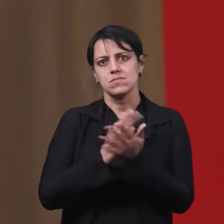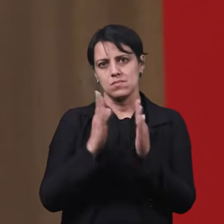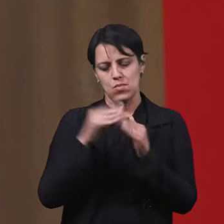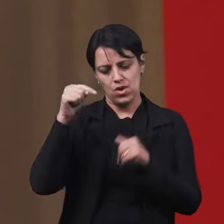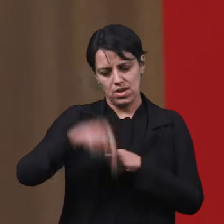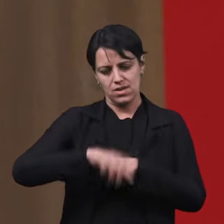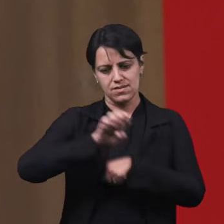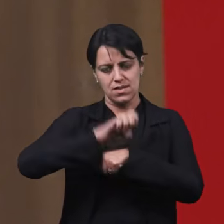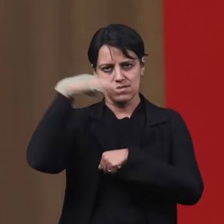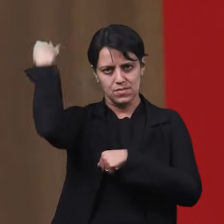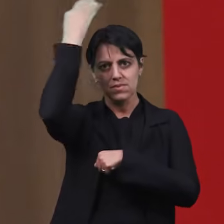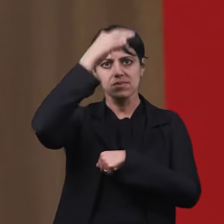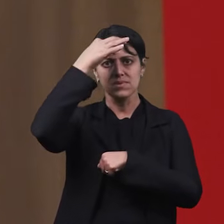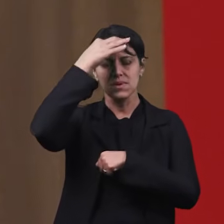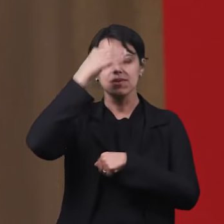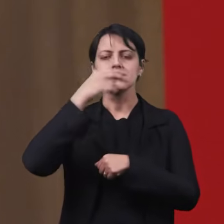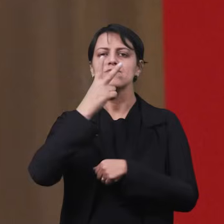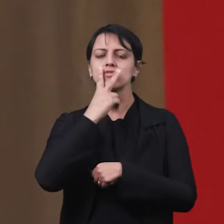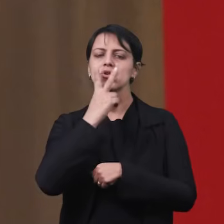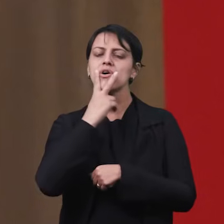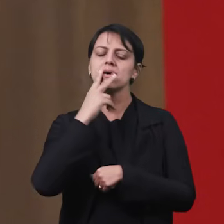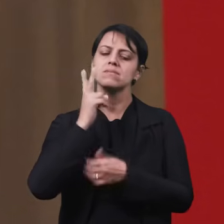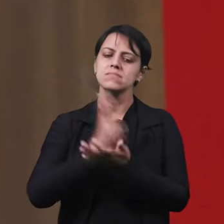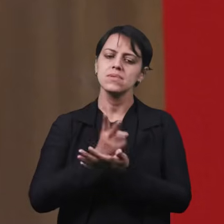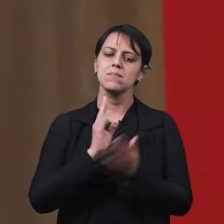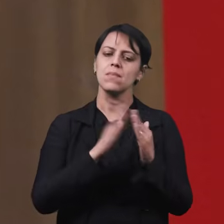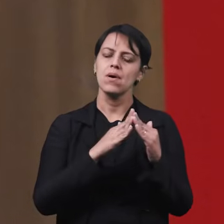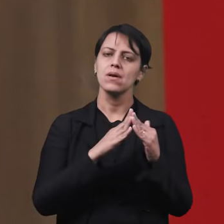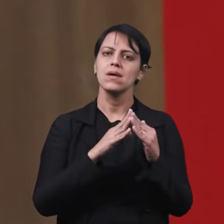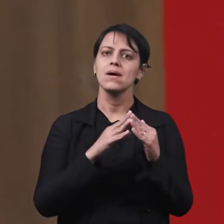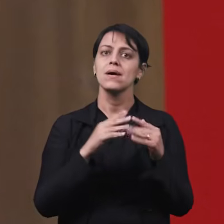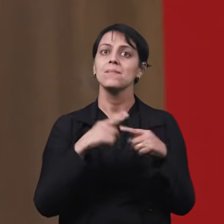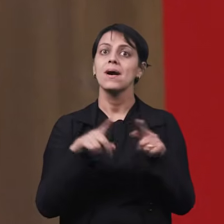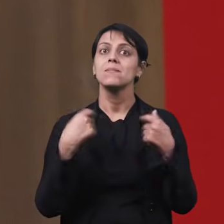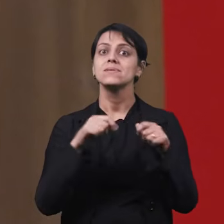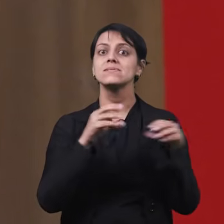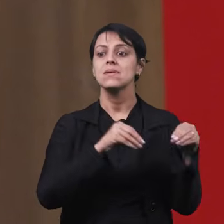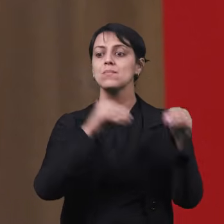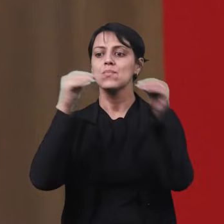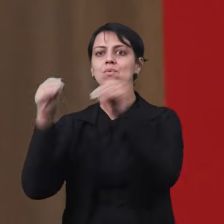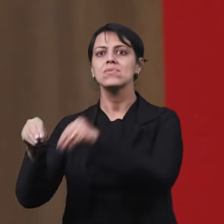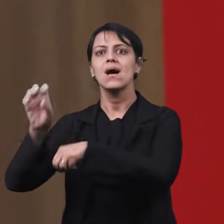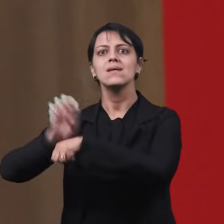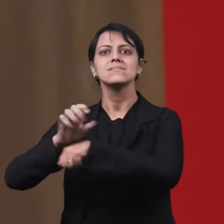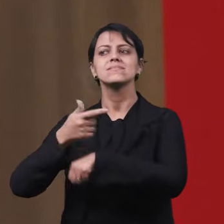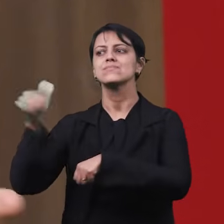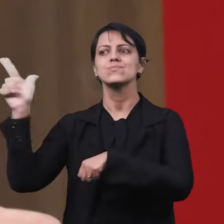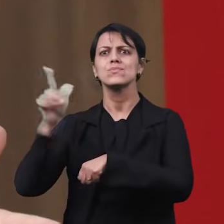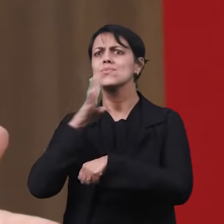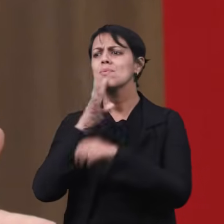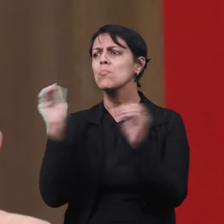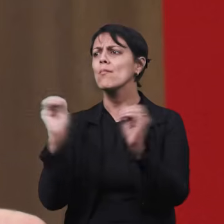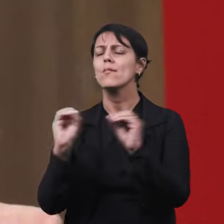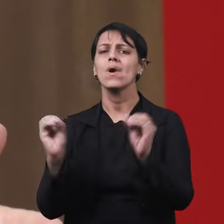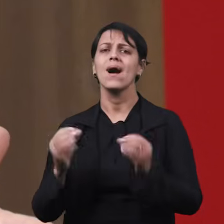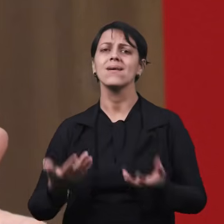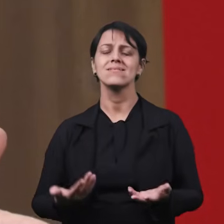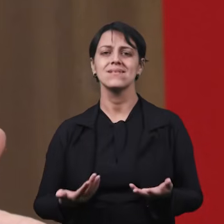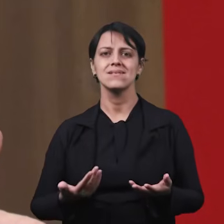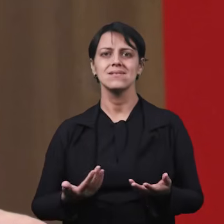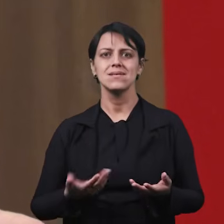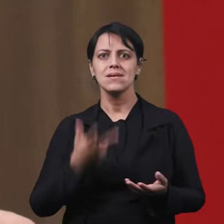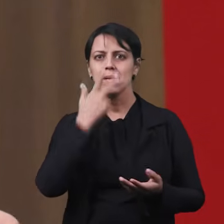no Espírito Santo, na Grande Vitória, e tive que mudar para outro estado sem conhecer. Então, como é que você começa a